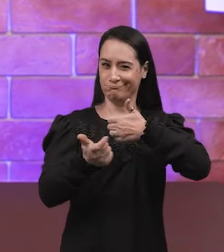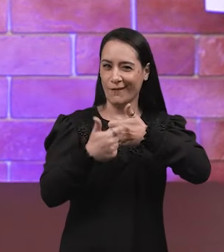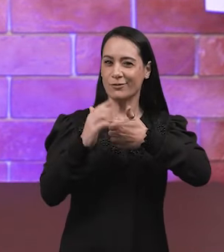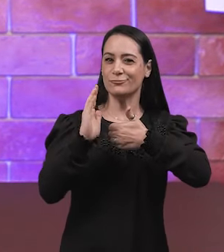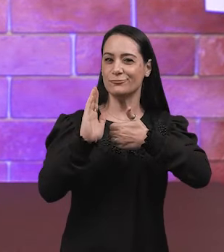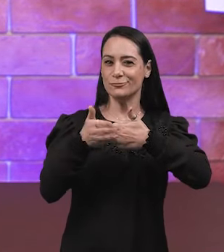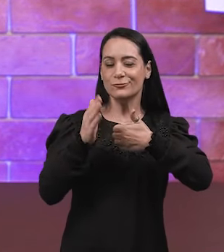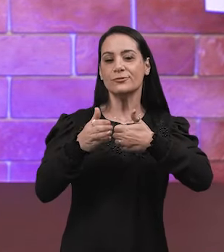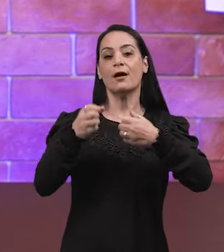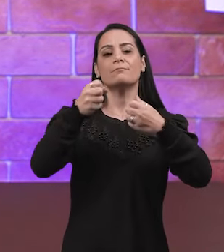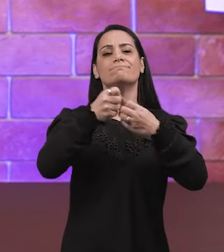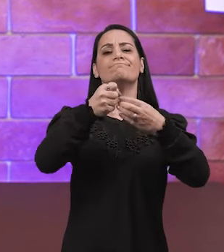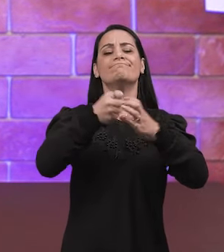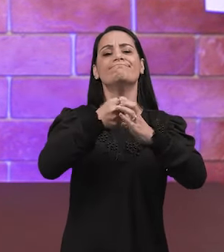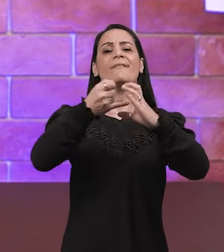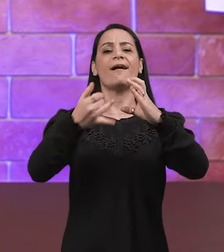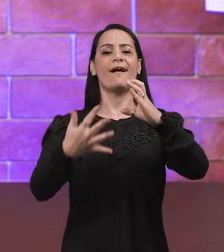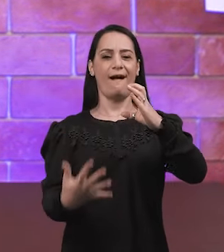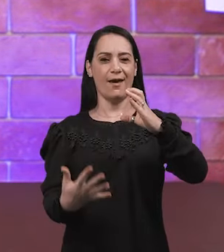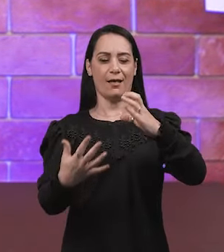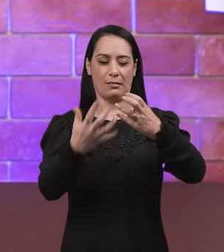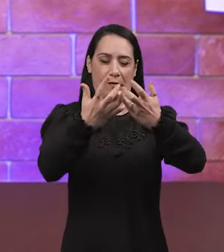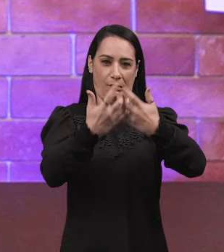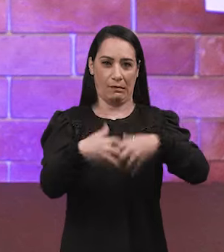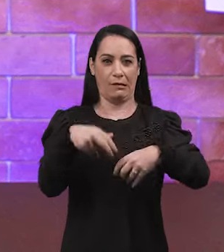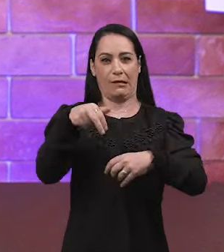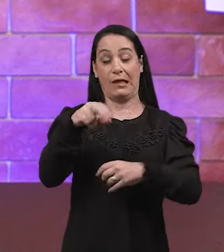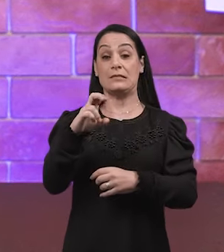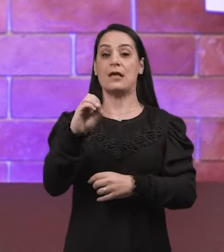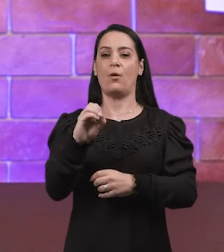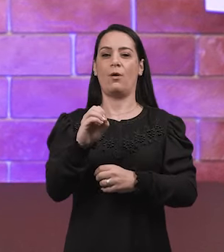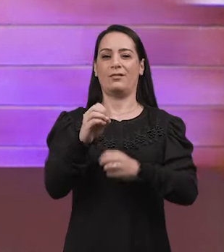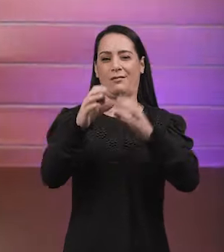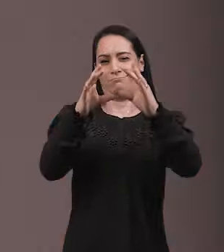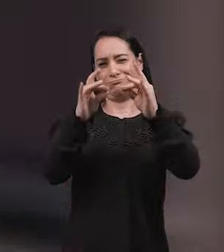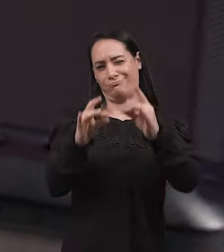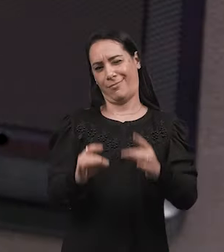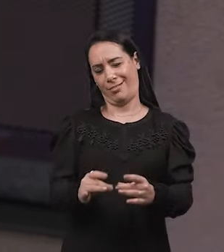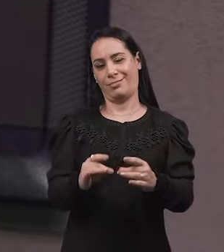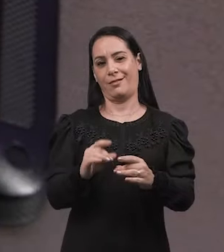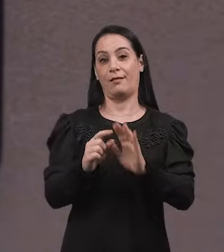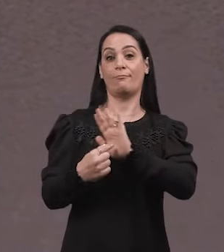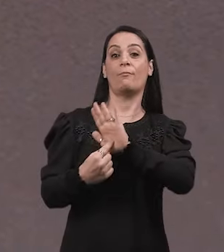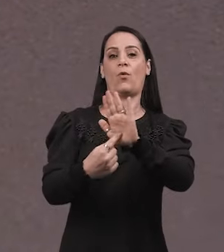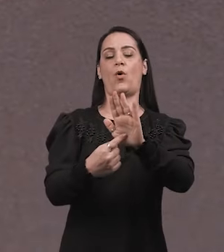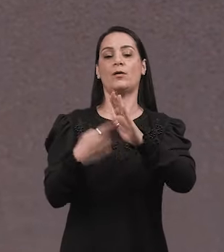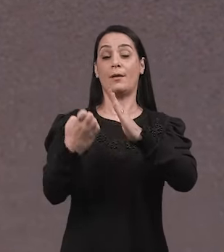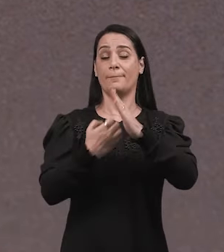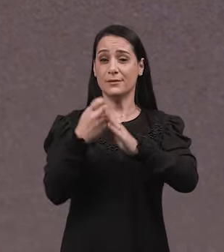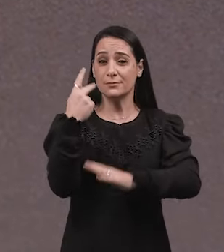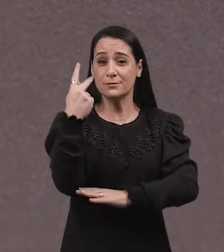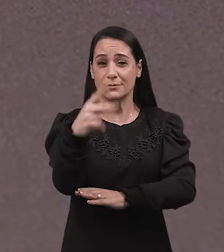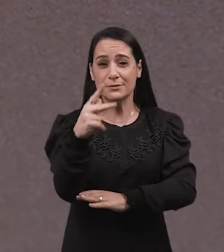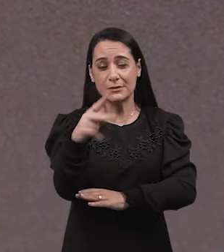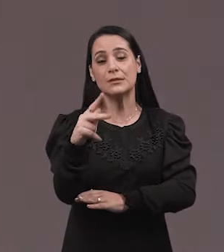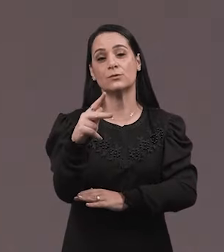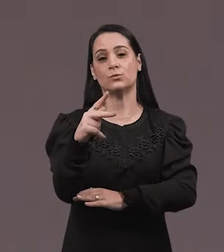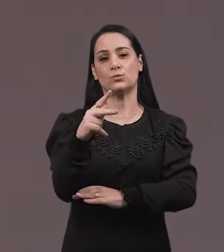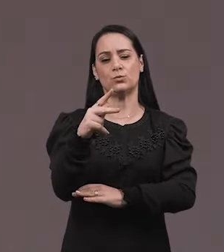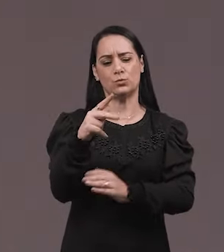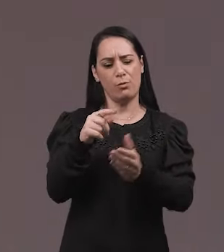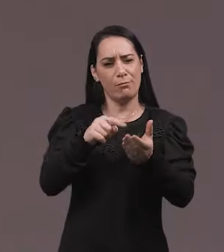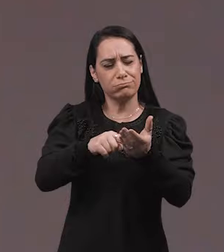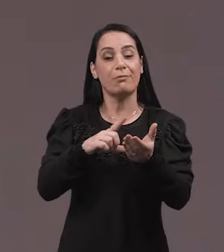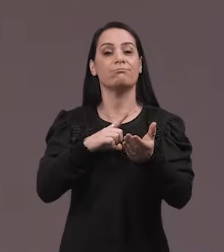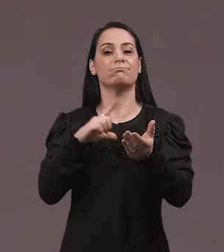deram like, vamos continuar com as características desse cara aqui, o M50. Com ele, sua empresa tem na palma da mão um